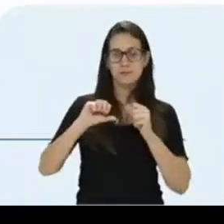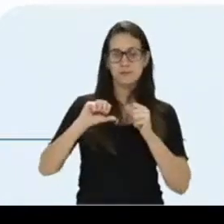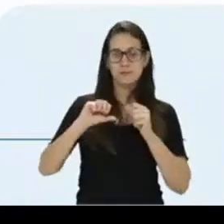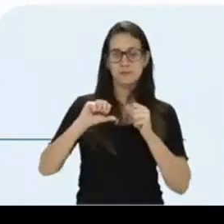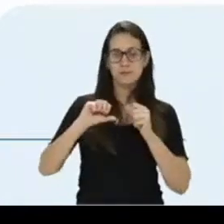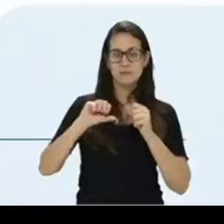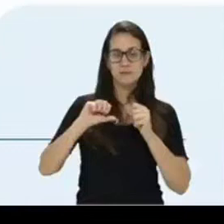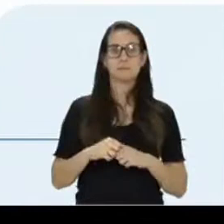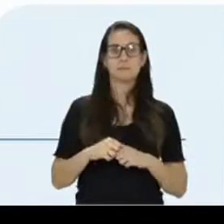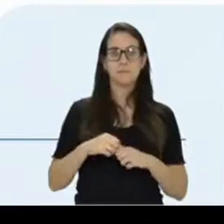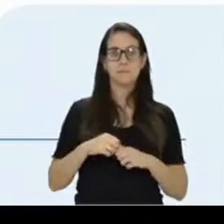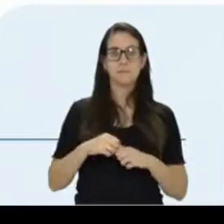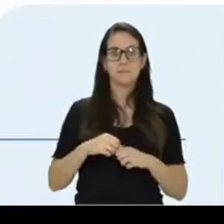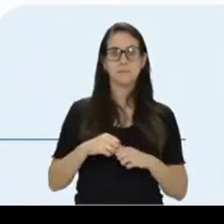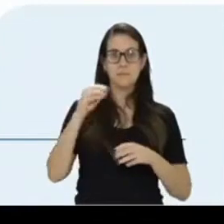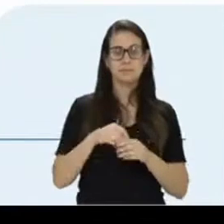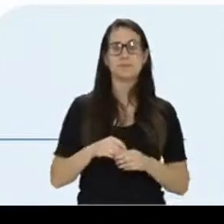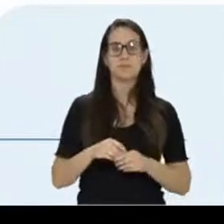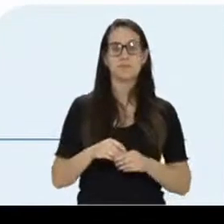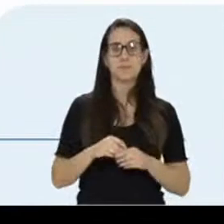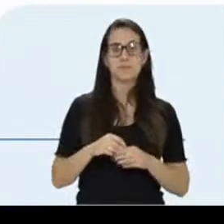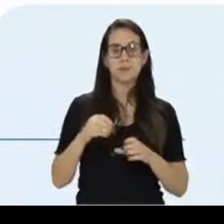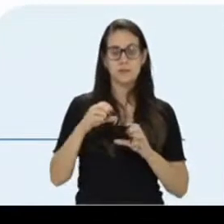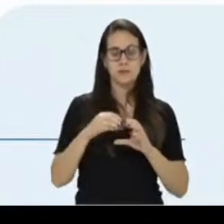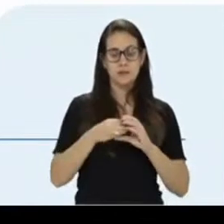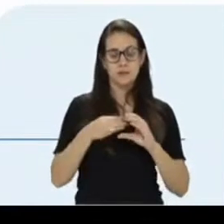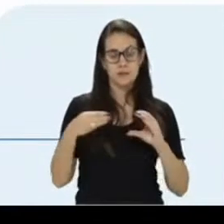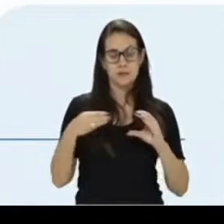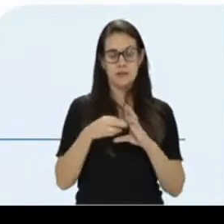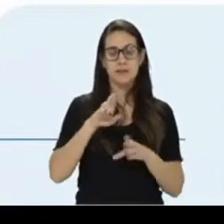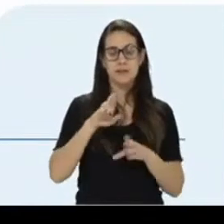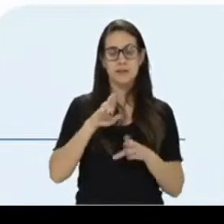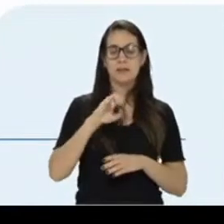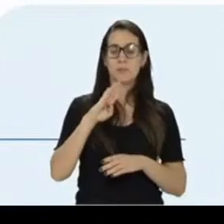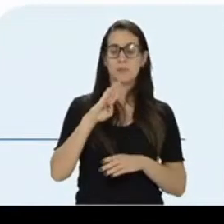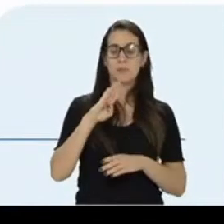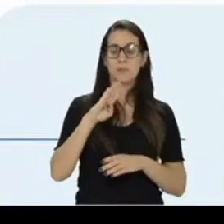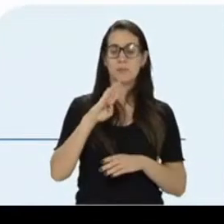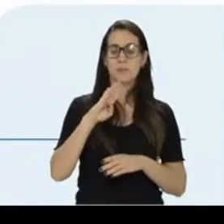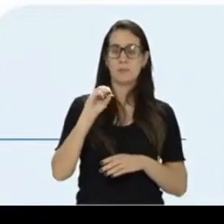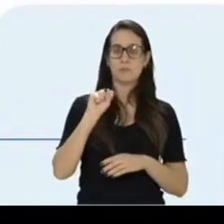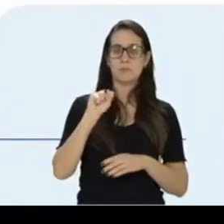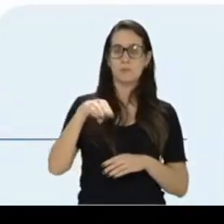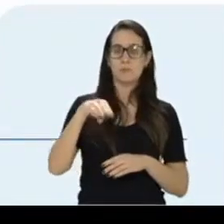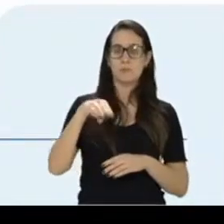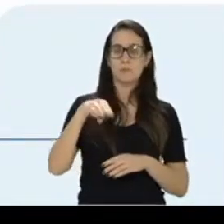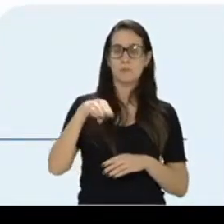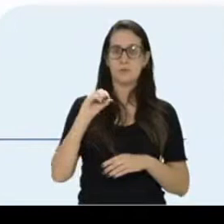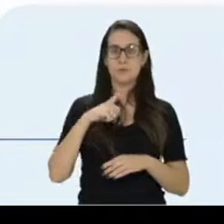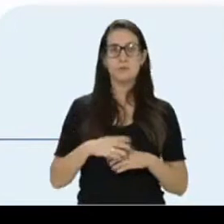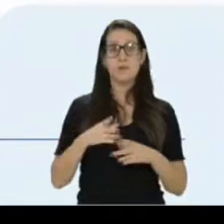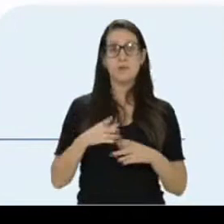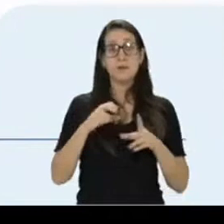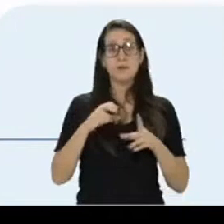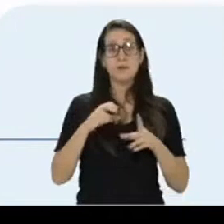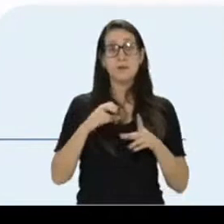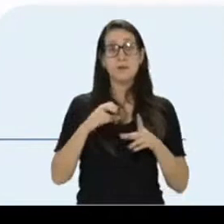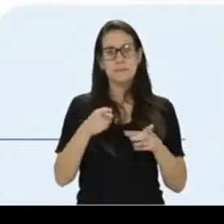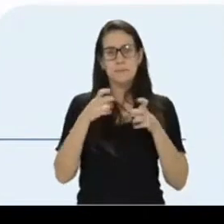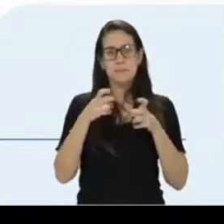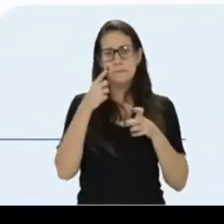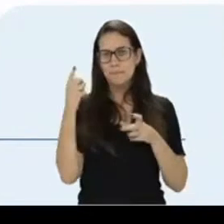proteica aqui nos ribossomos que se encontram no citoplasma. Então, se nós observarmos a nossa imagem, fica mais